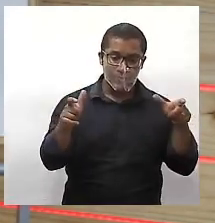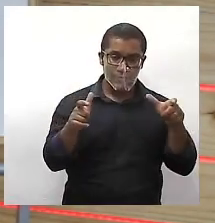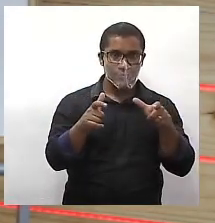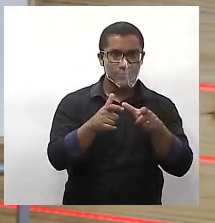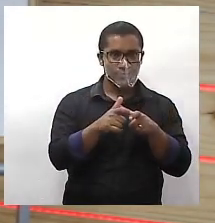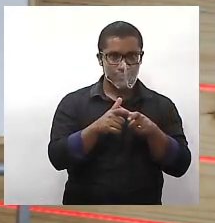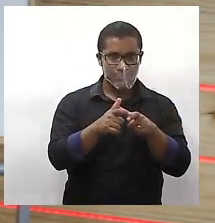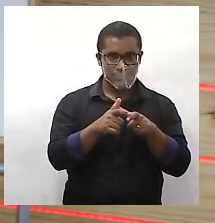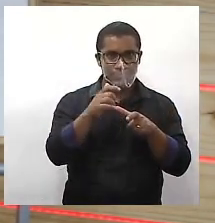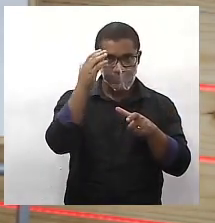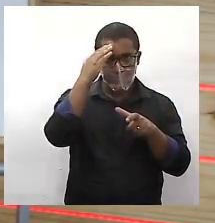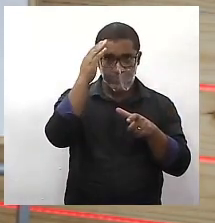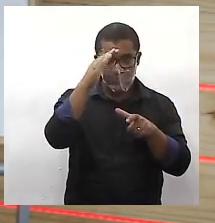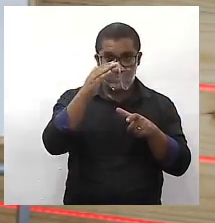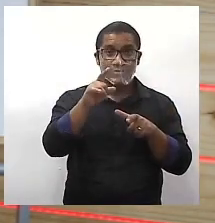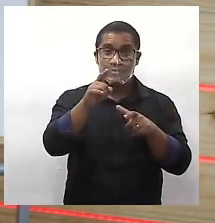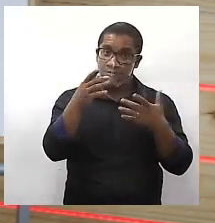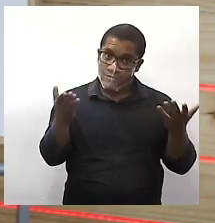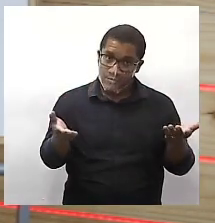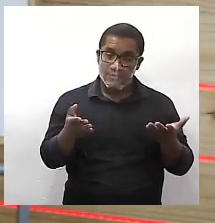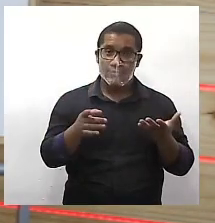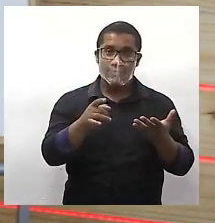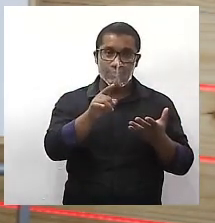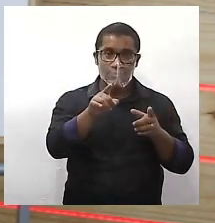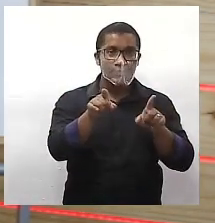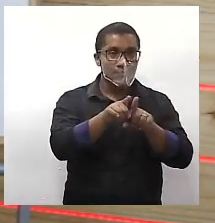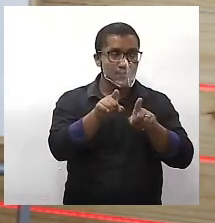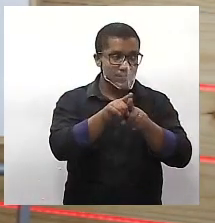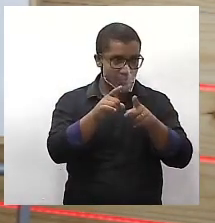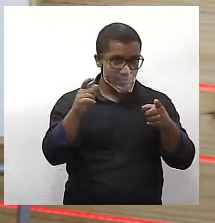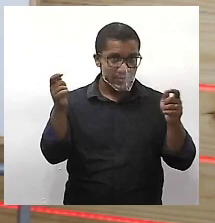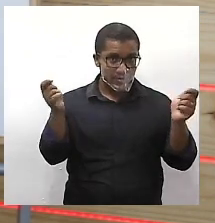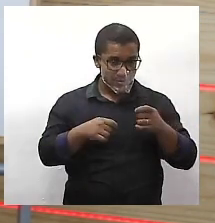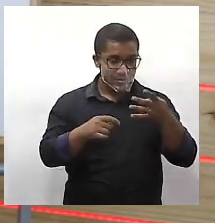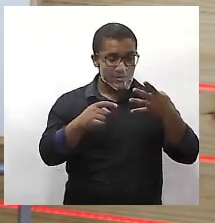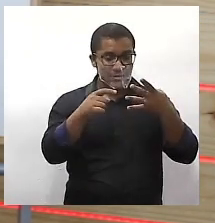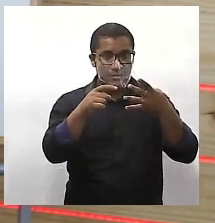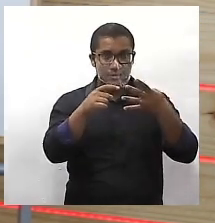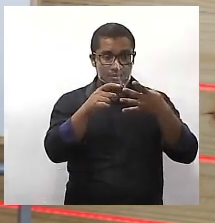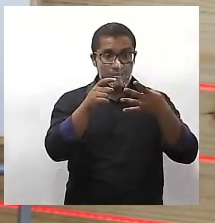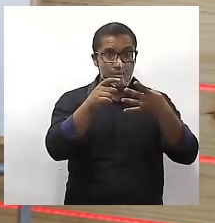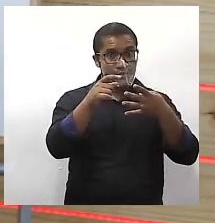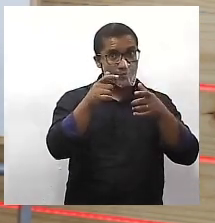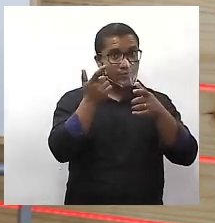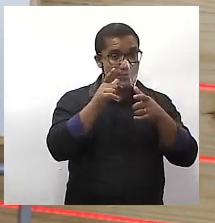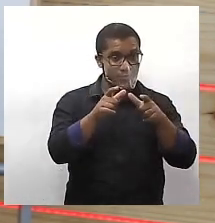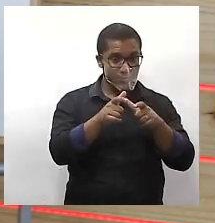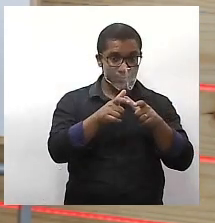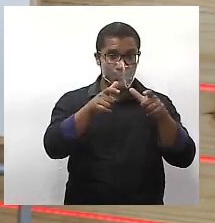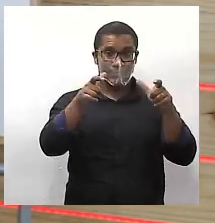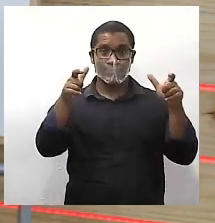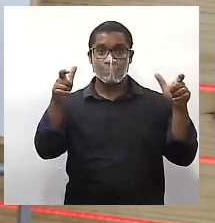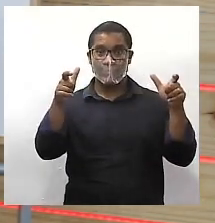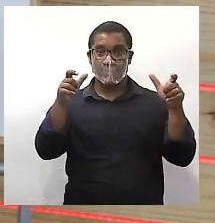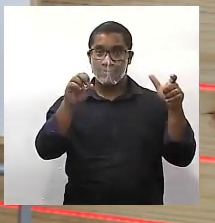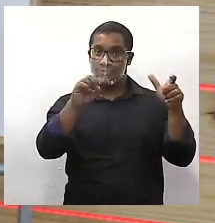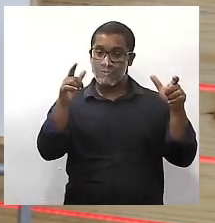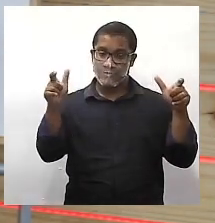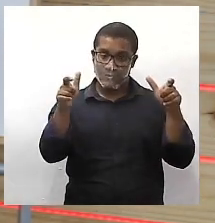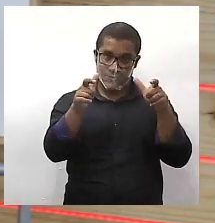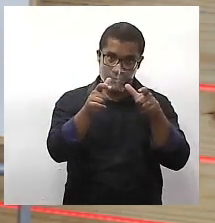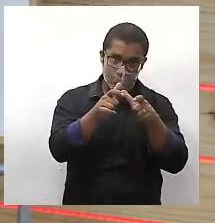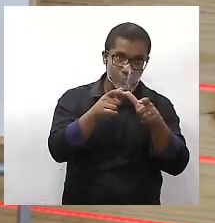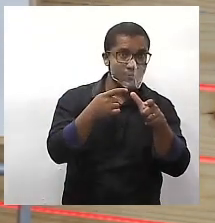com isso. Então, assim, do mesmo jeito que você consegue determinar crescimento e diminuição